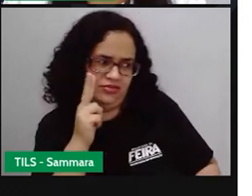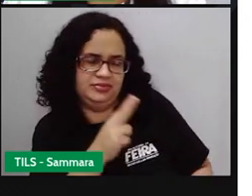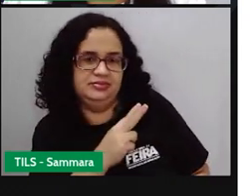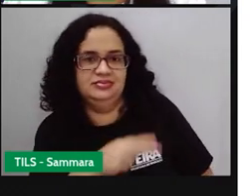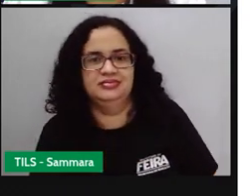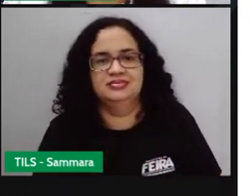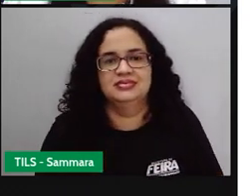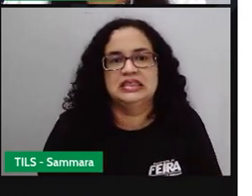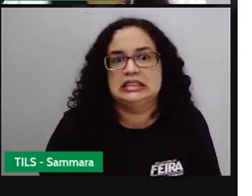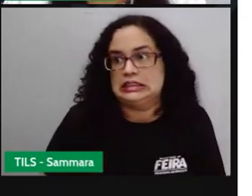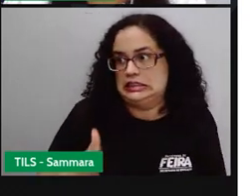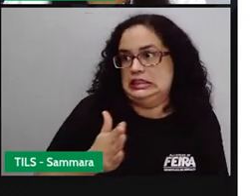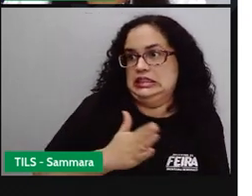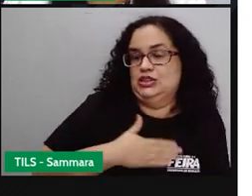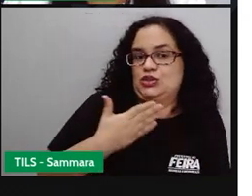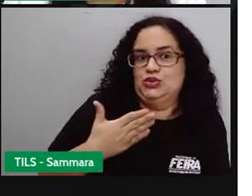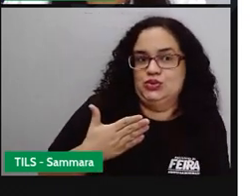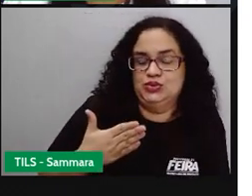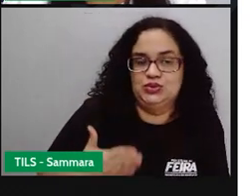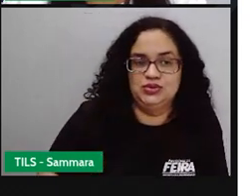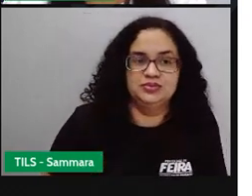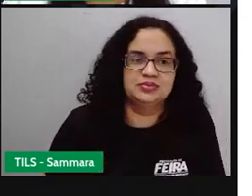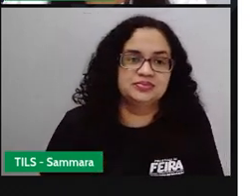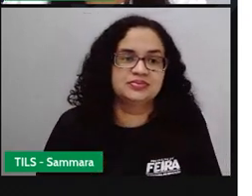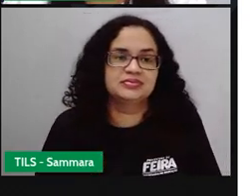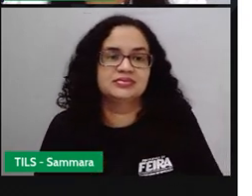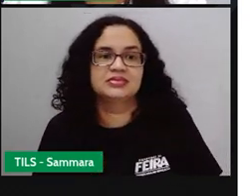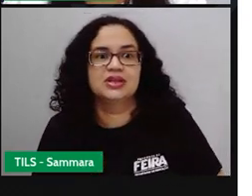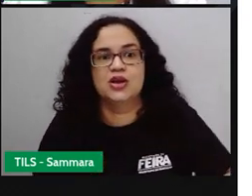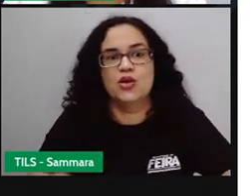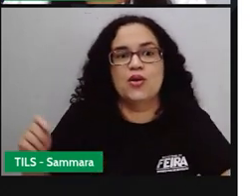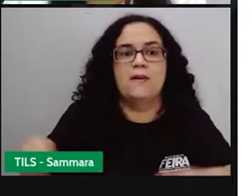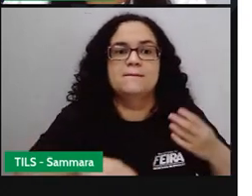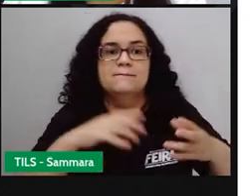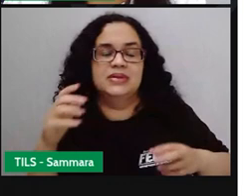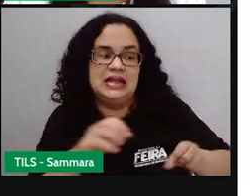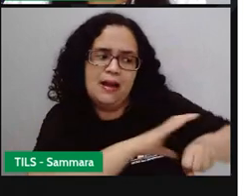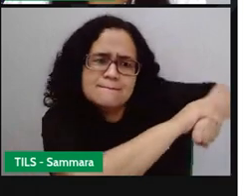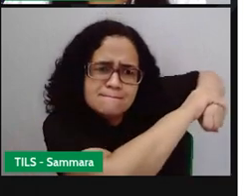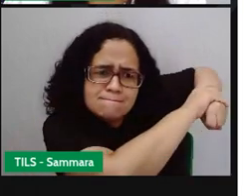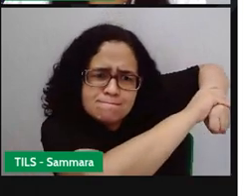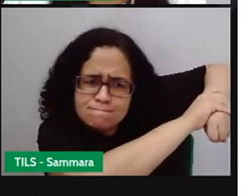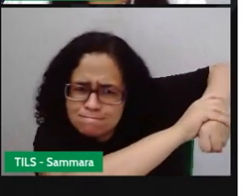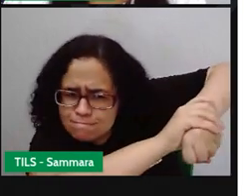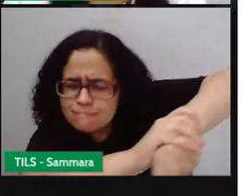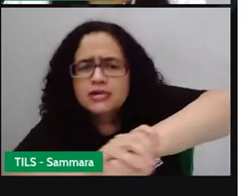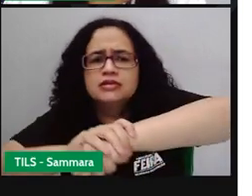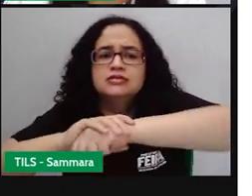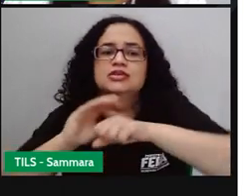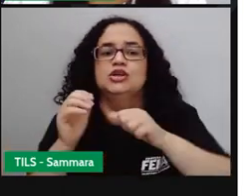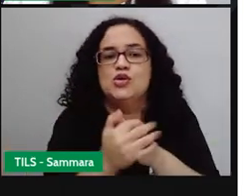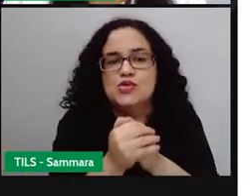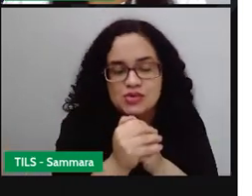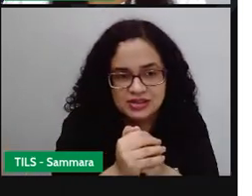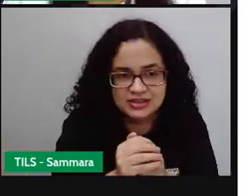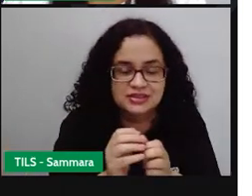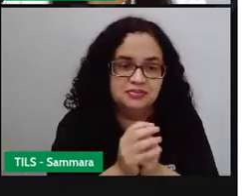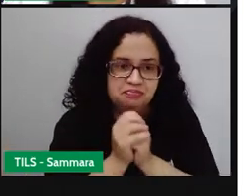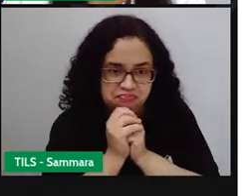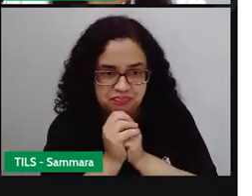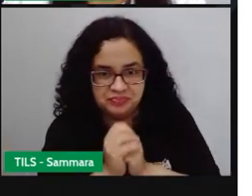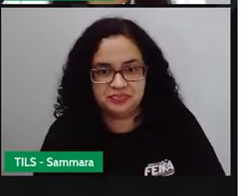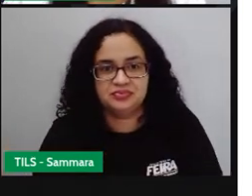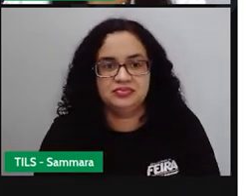Gente, que susto elas tomaram. Me agarraram pela mão e correram para o oratório para rezar.